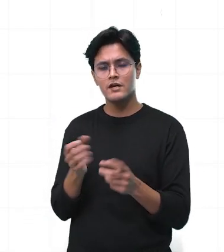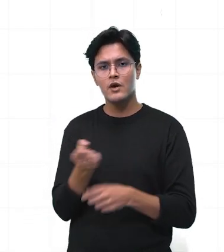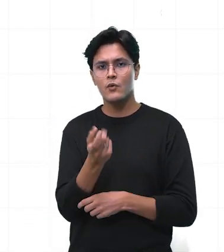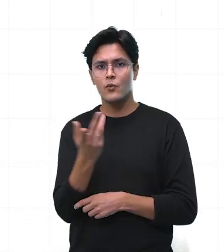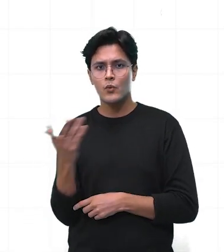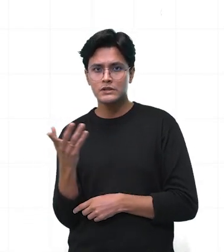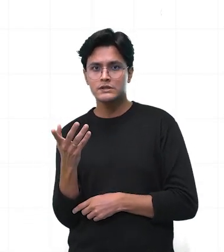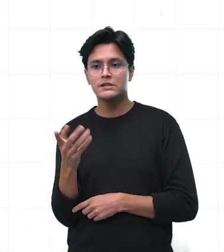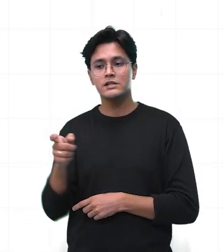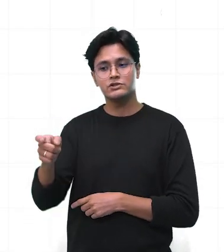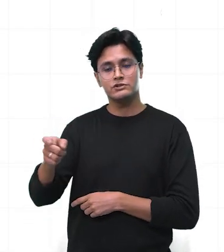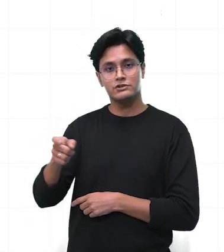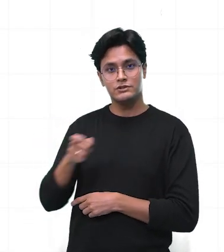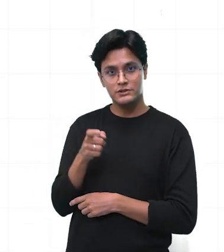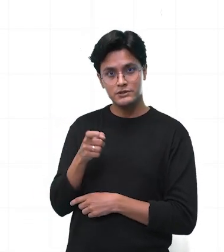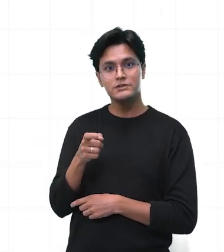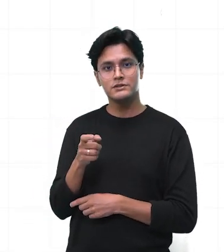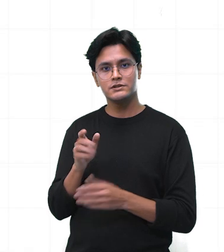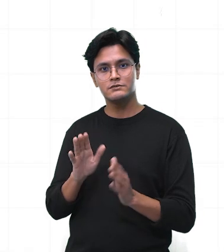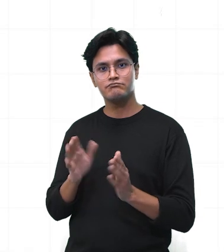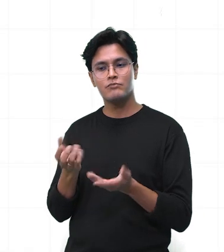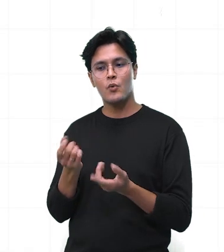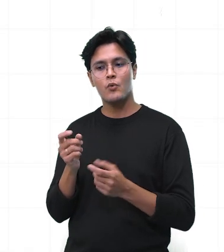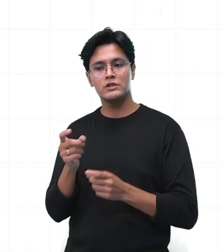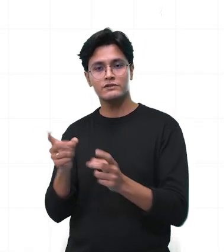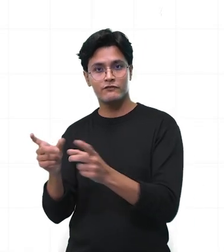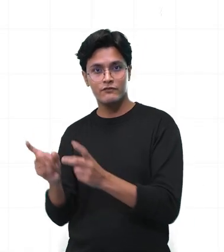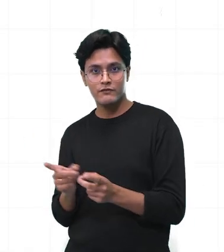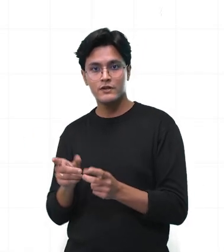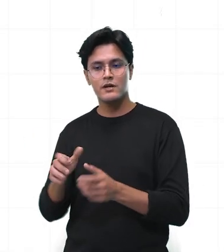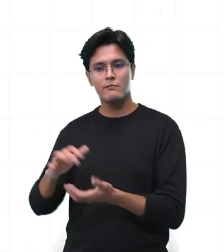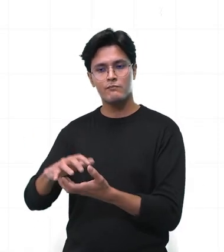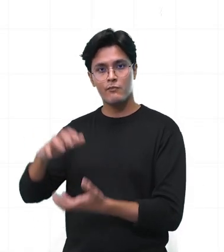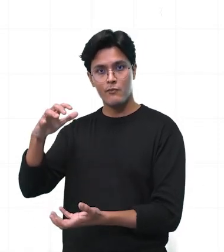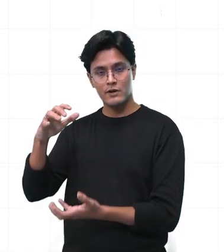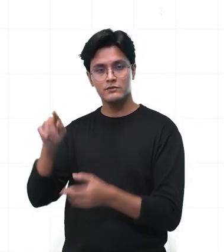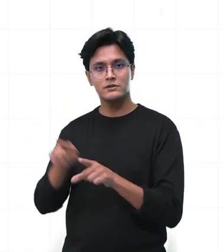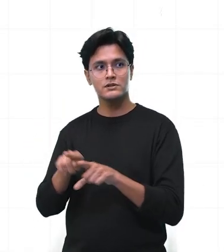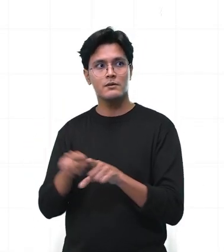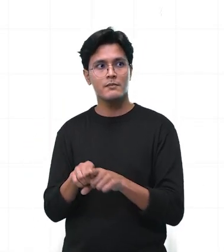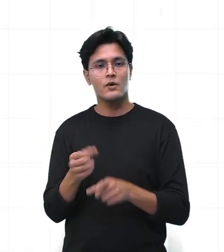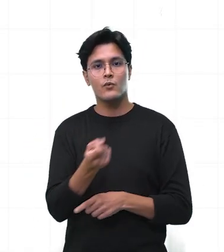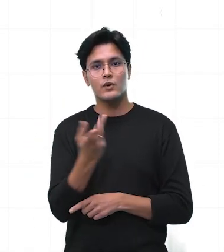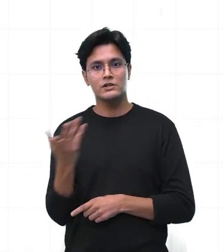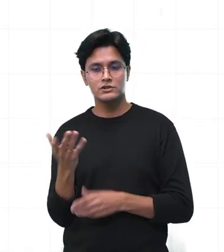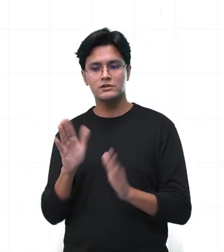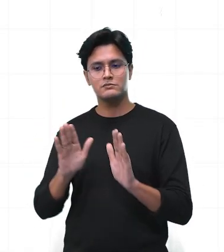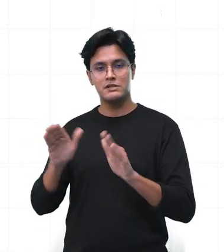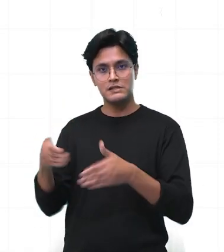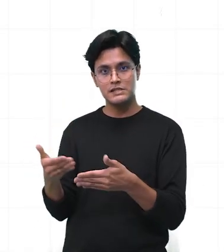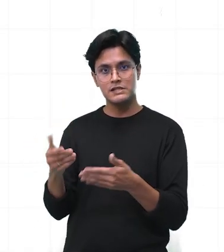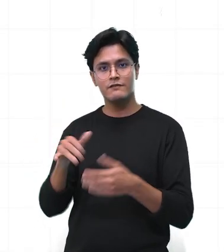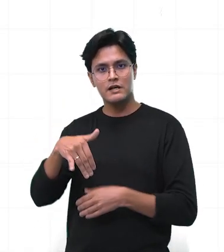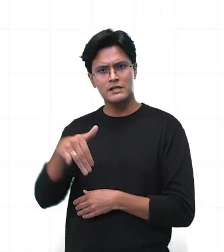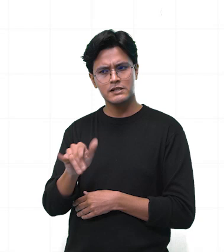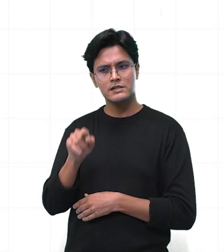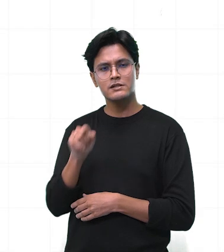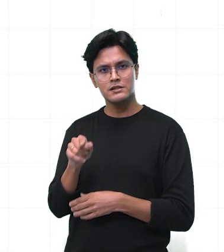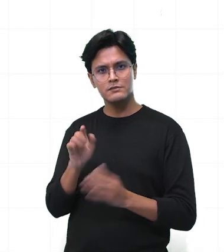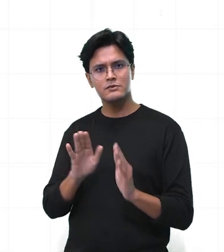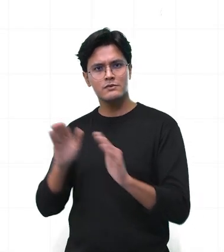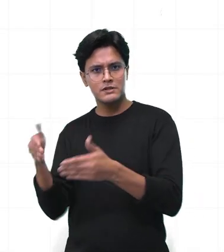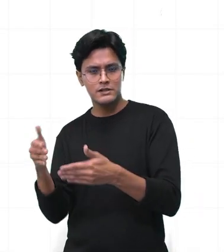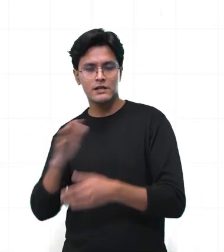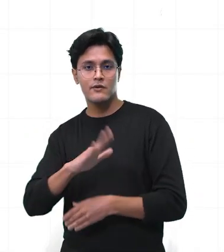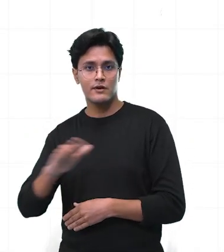de ingressos para adultos e uma quantidade Y de ingressos para crianças. Não sabemos quantos, certo?